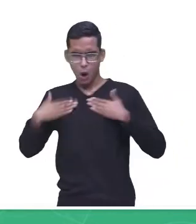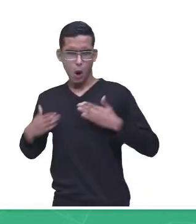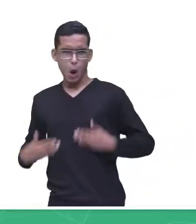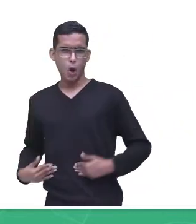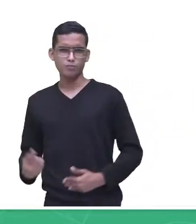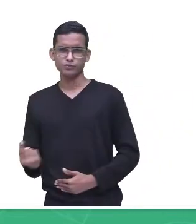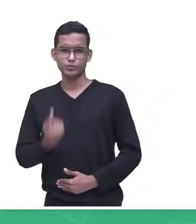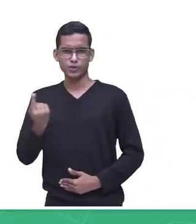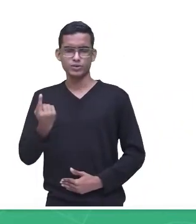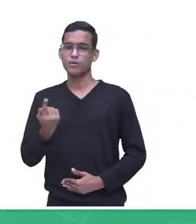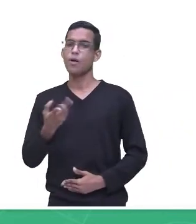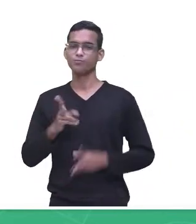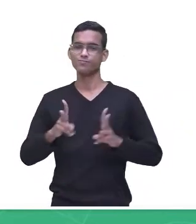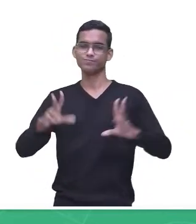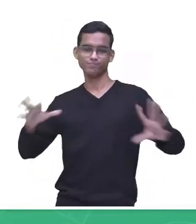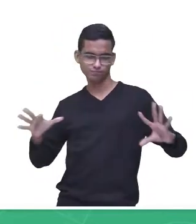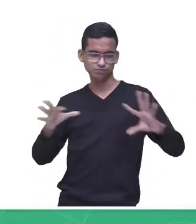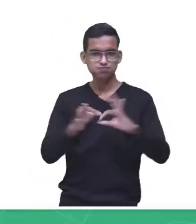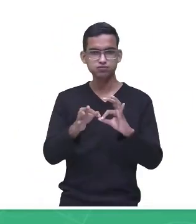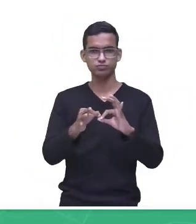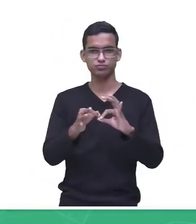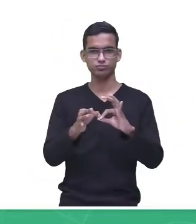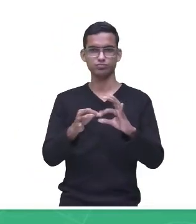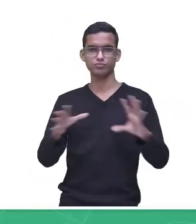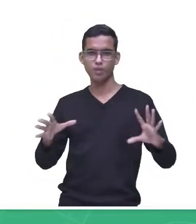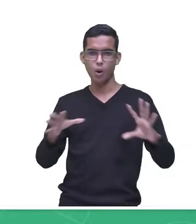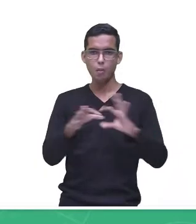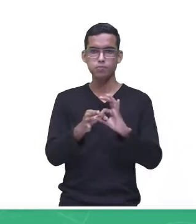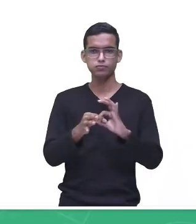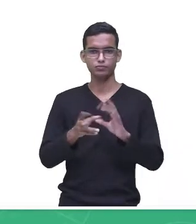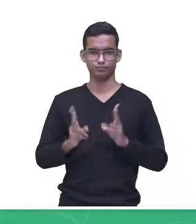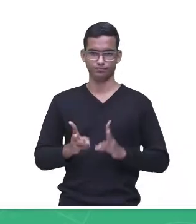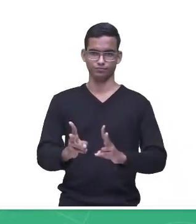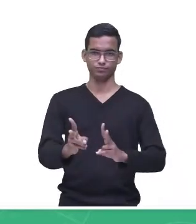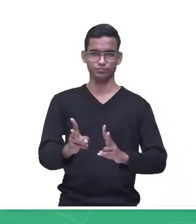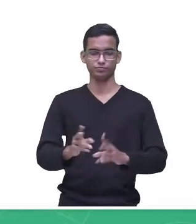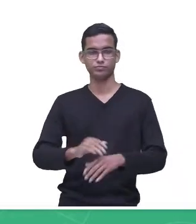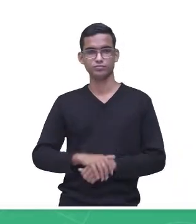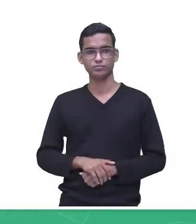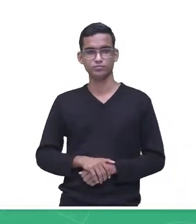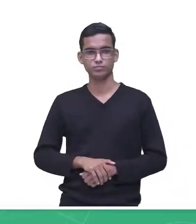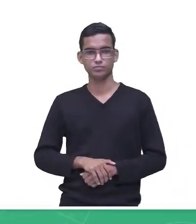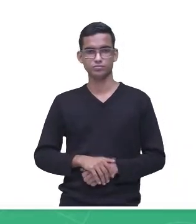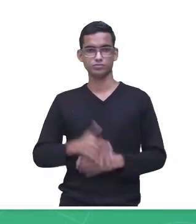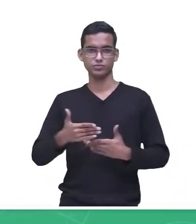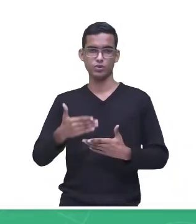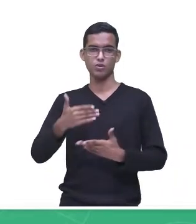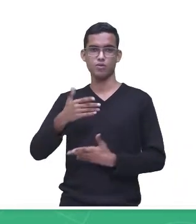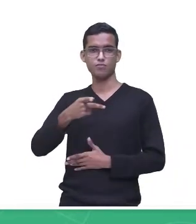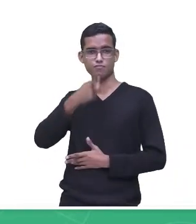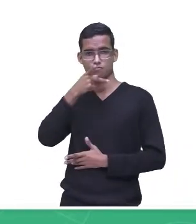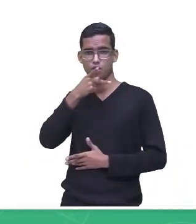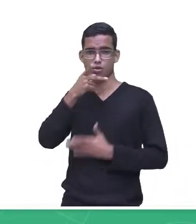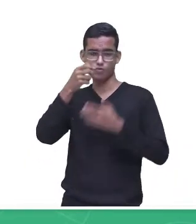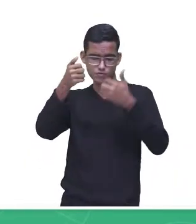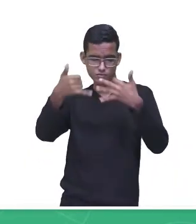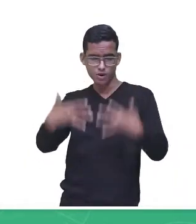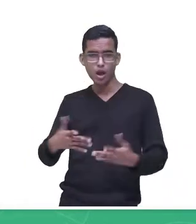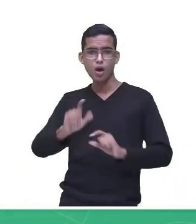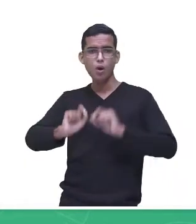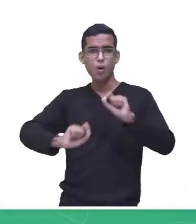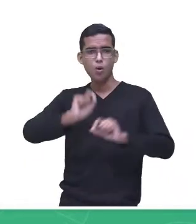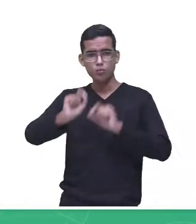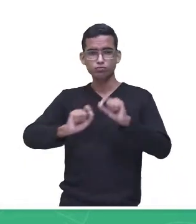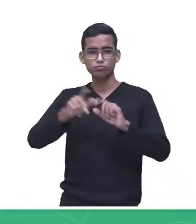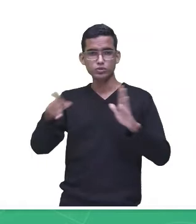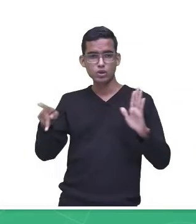sem esse dualismo, sem alma e sem corpo. Platão vai pegar um pouquinho isso aí, lá até do seu próprio